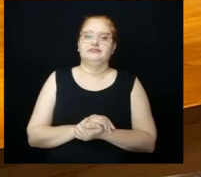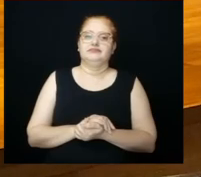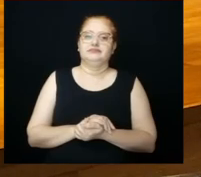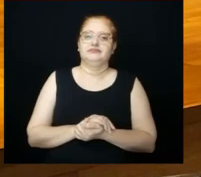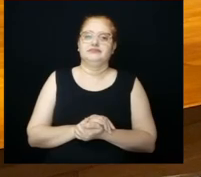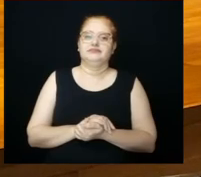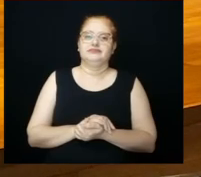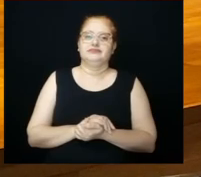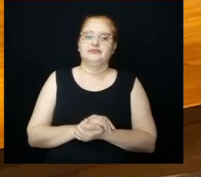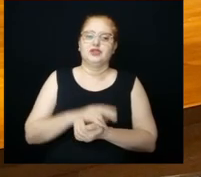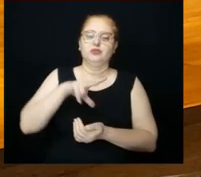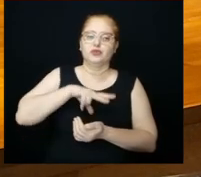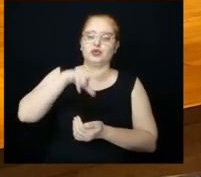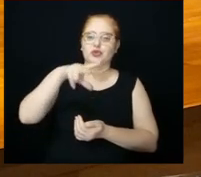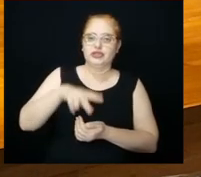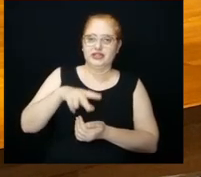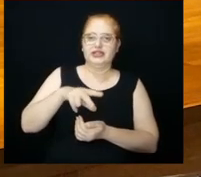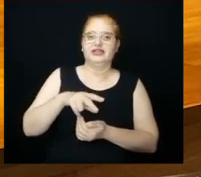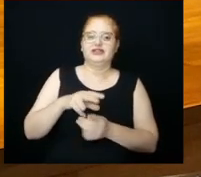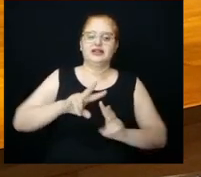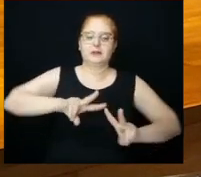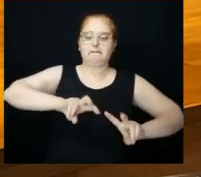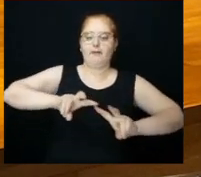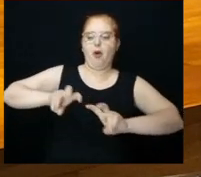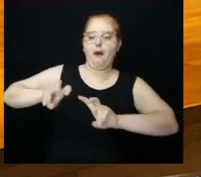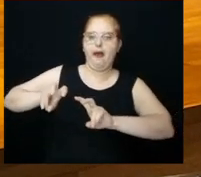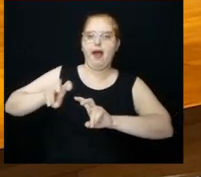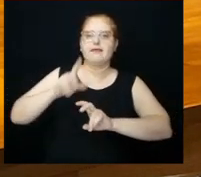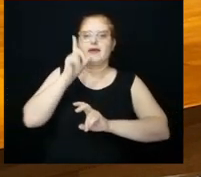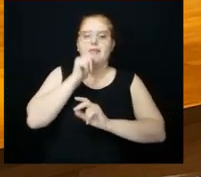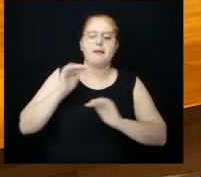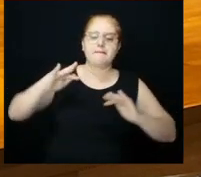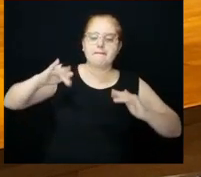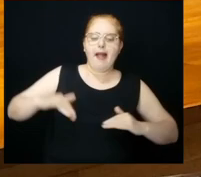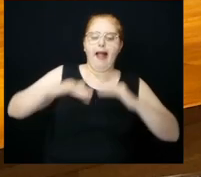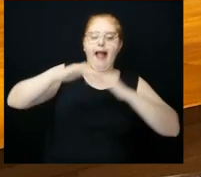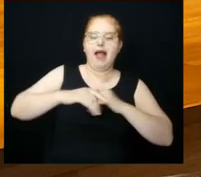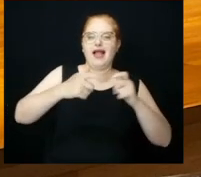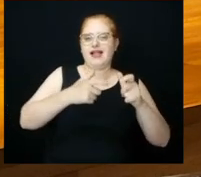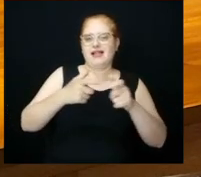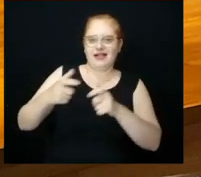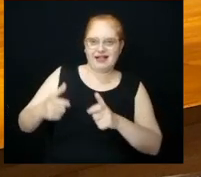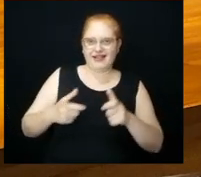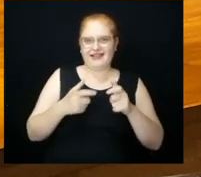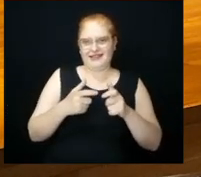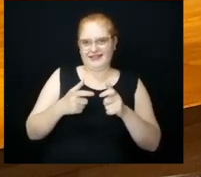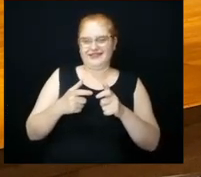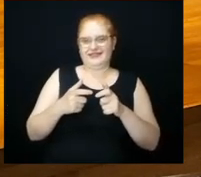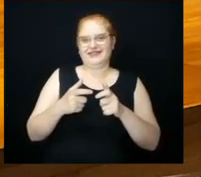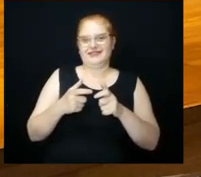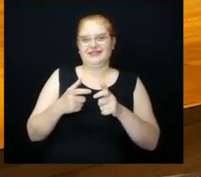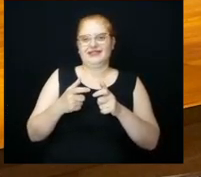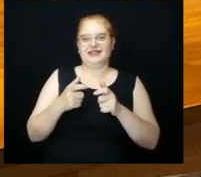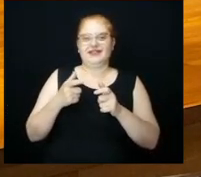portugueses desceram, eles eram exploradores pela costa, né? Eles não entravam por terra, né? Eles iam por